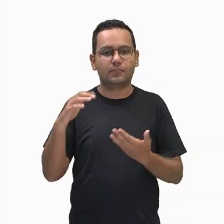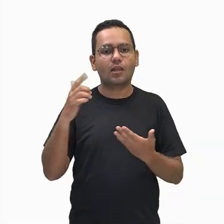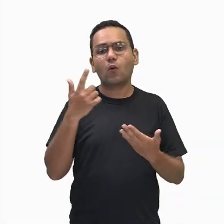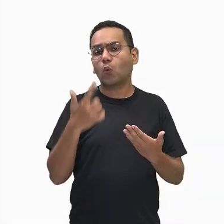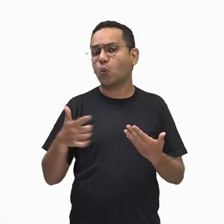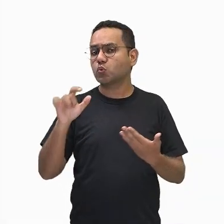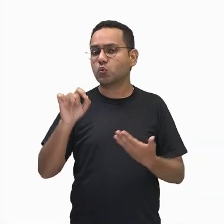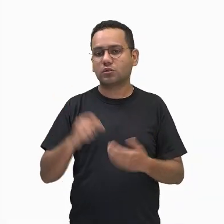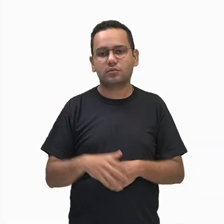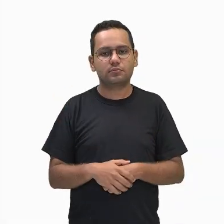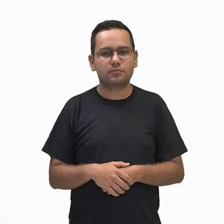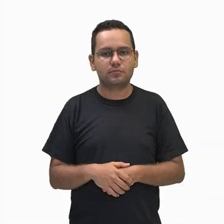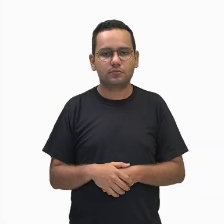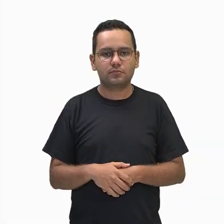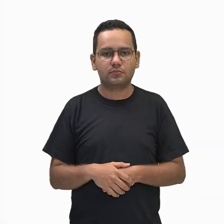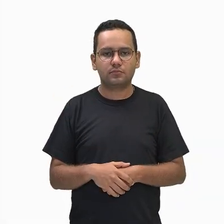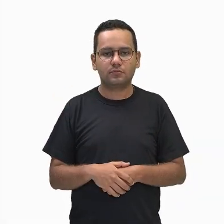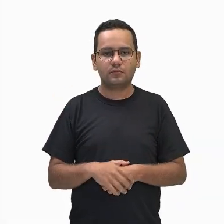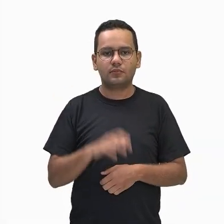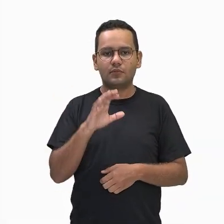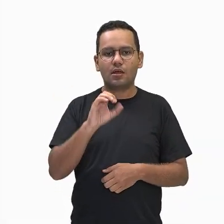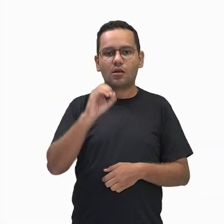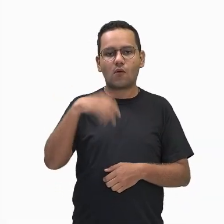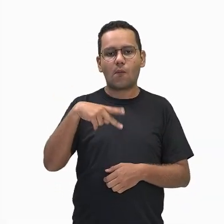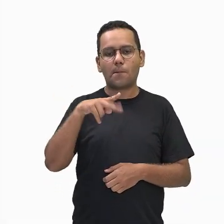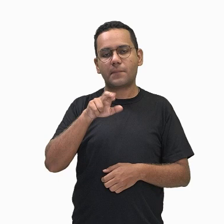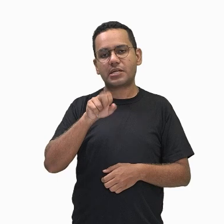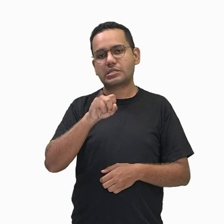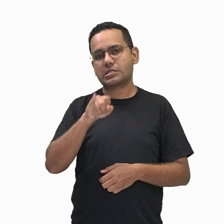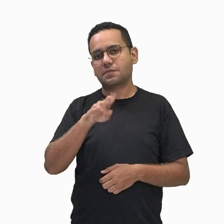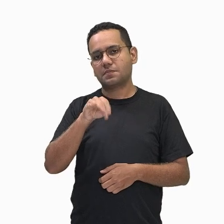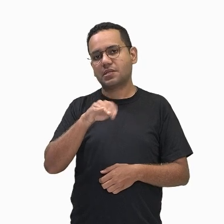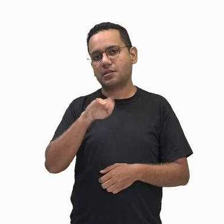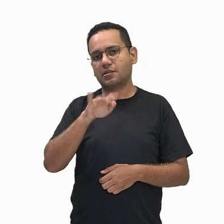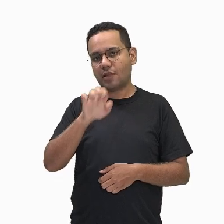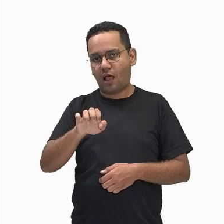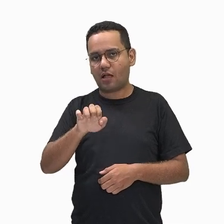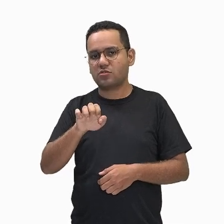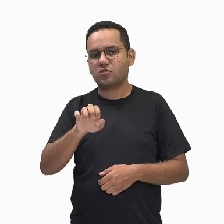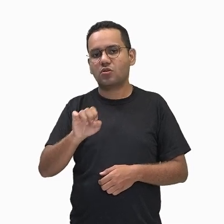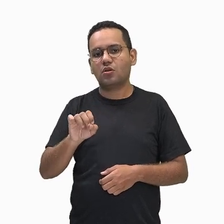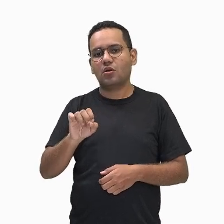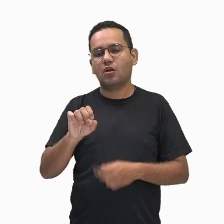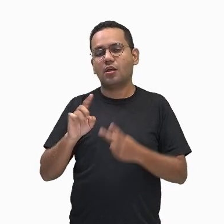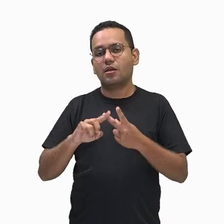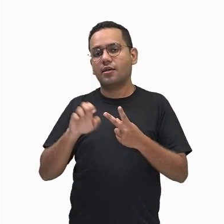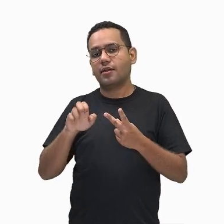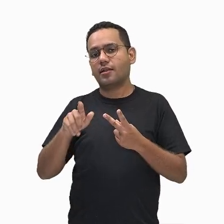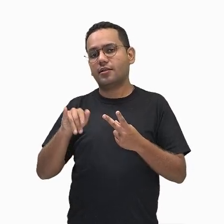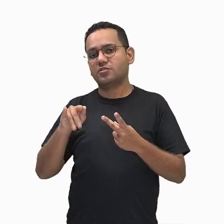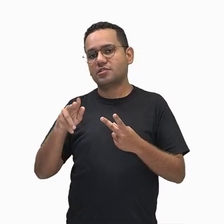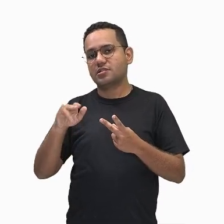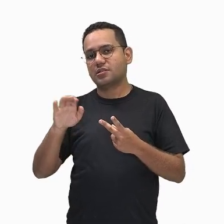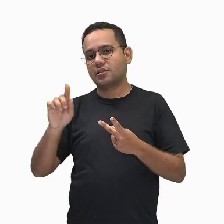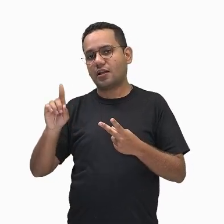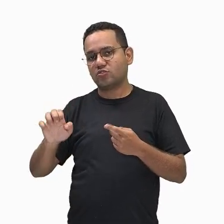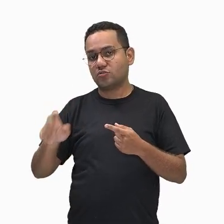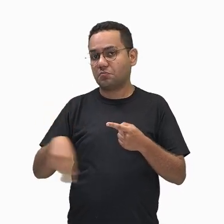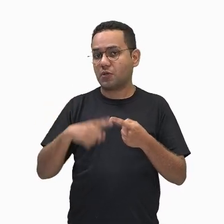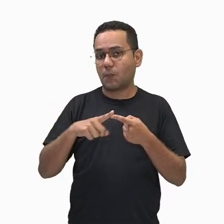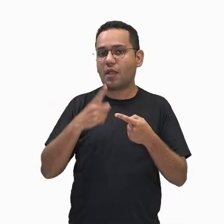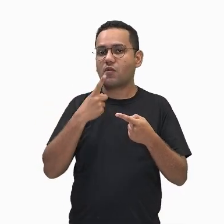ela possui ou apresenta compressibilidade e elasticidade. A compressibilidade,